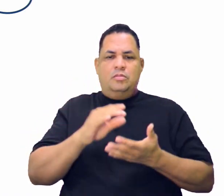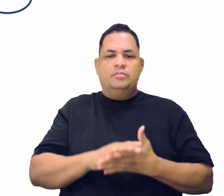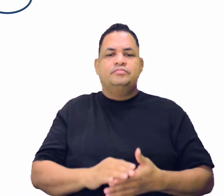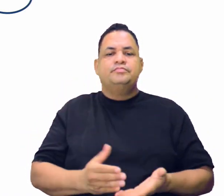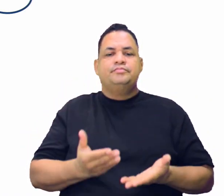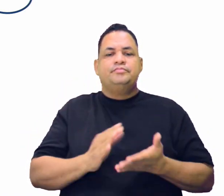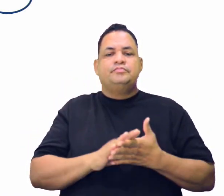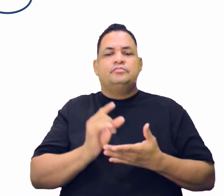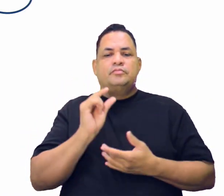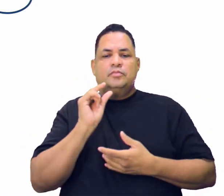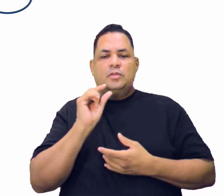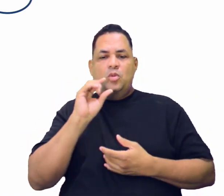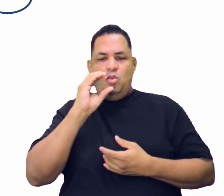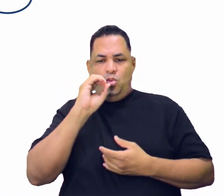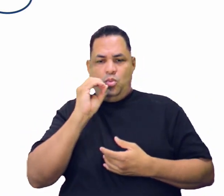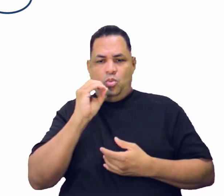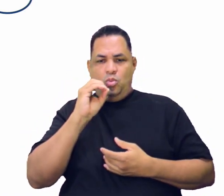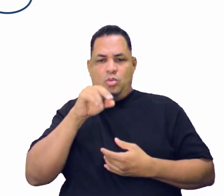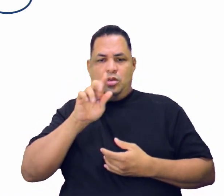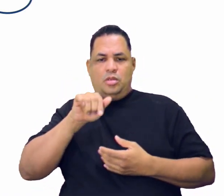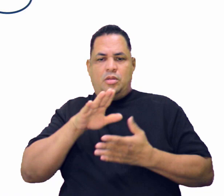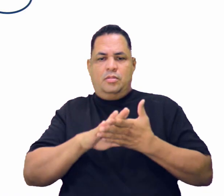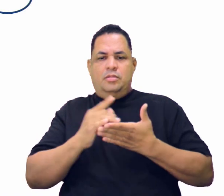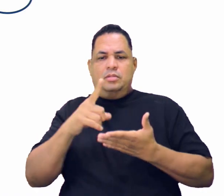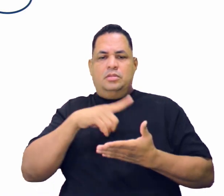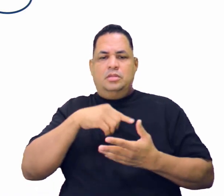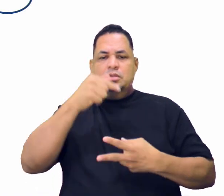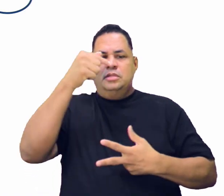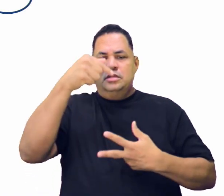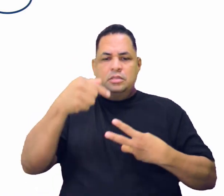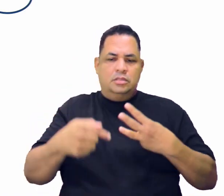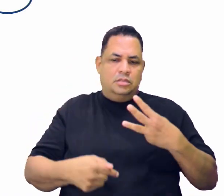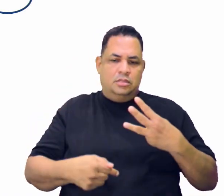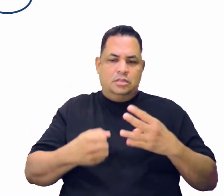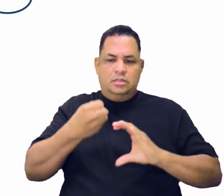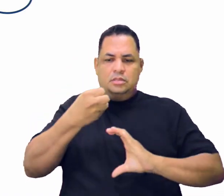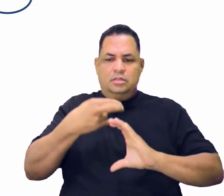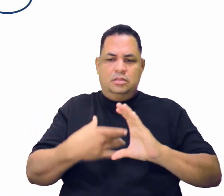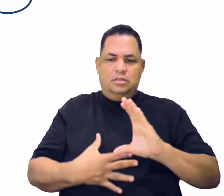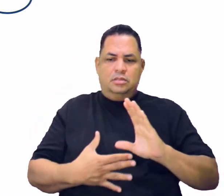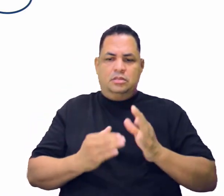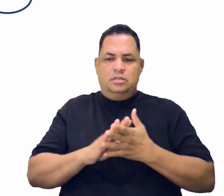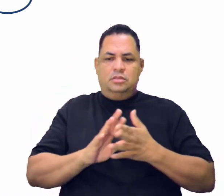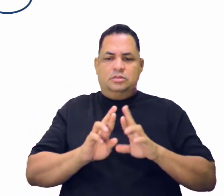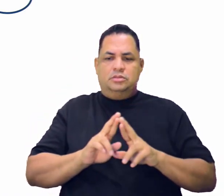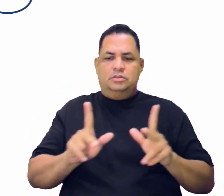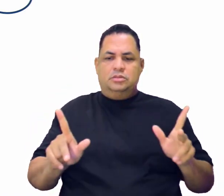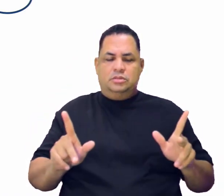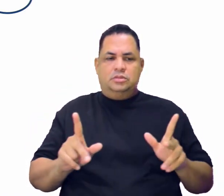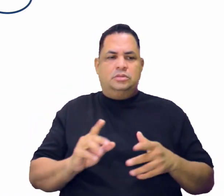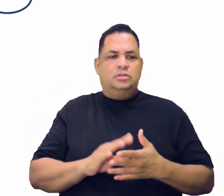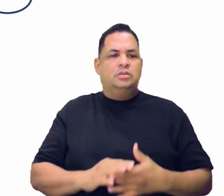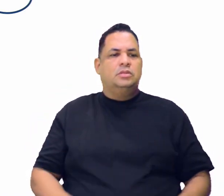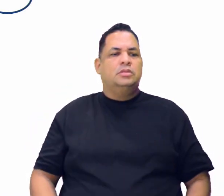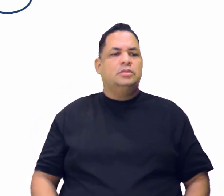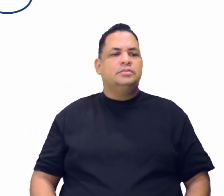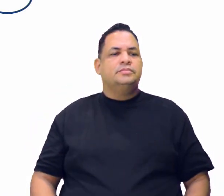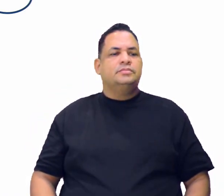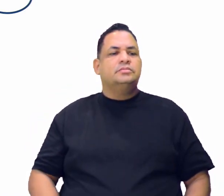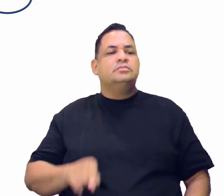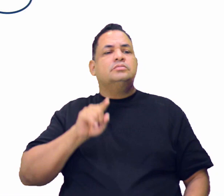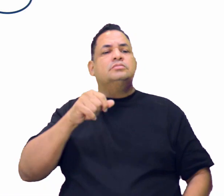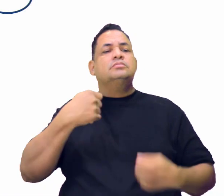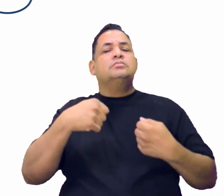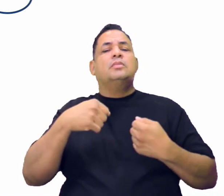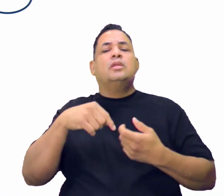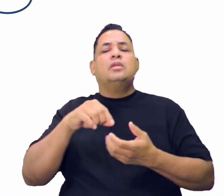aqui? A expressão o que pode exercer 3 funções distintas. Olha só. Você